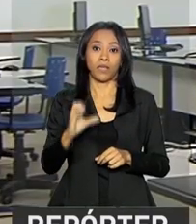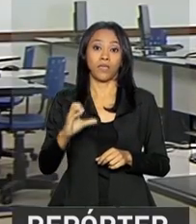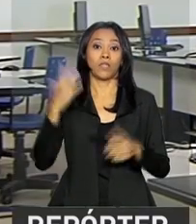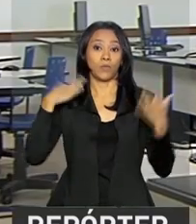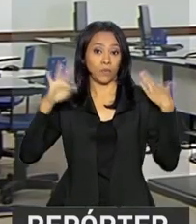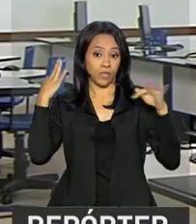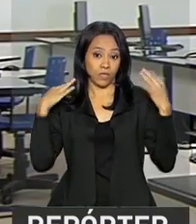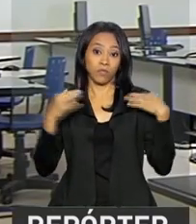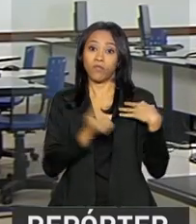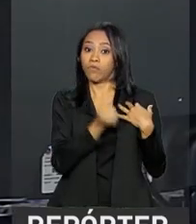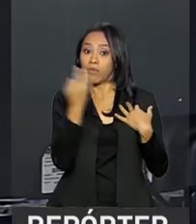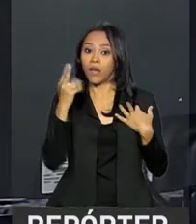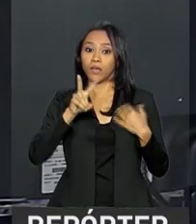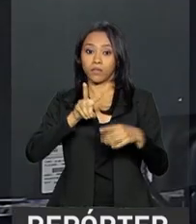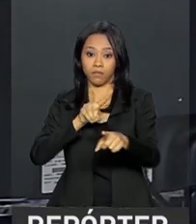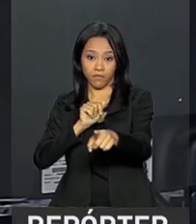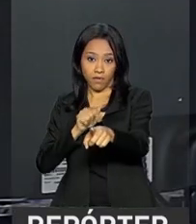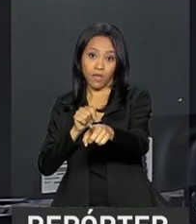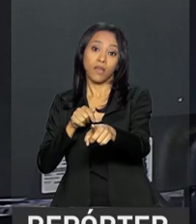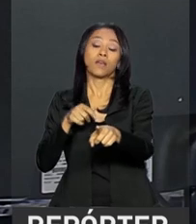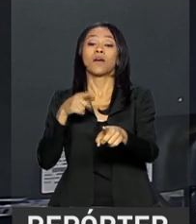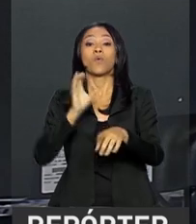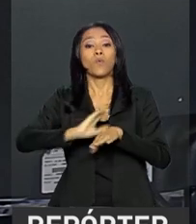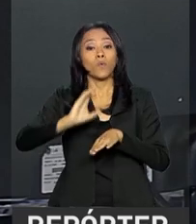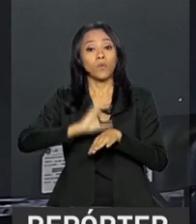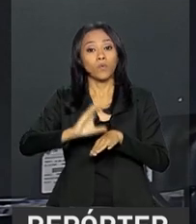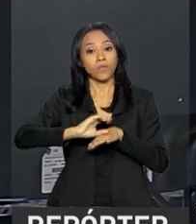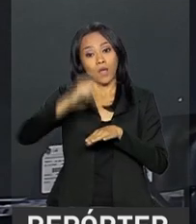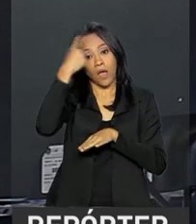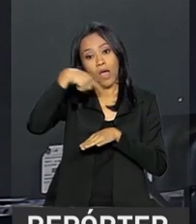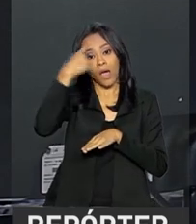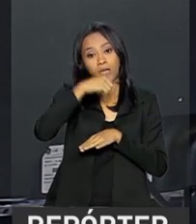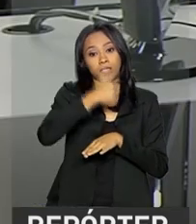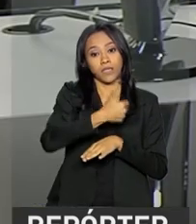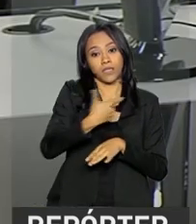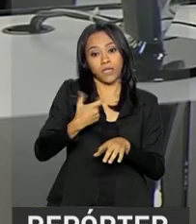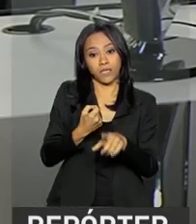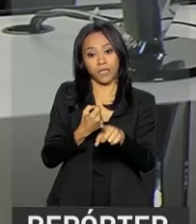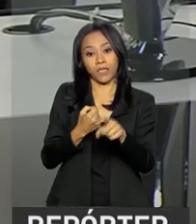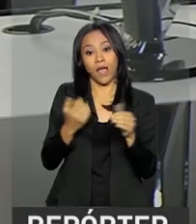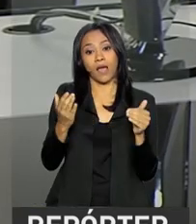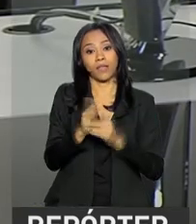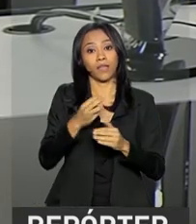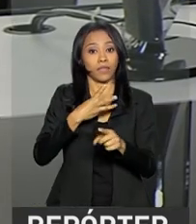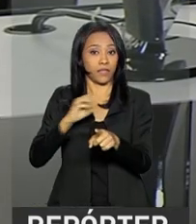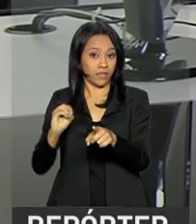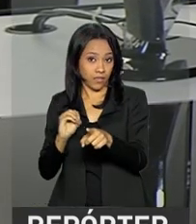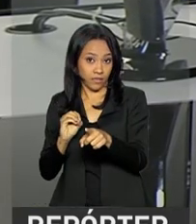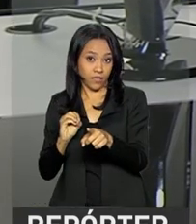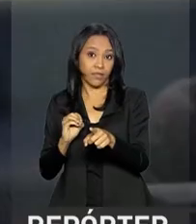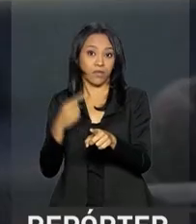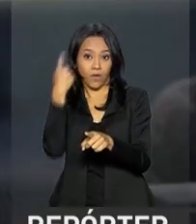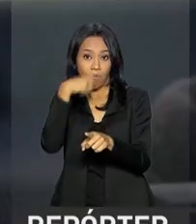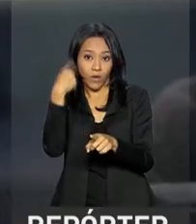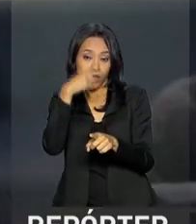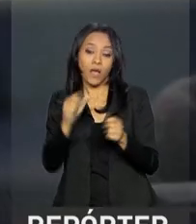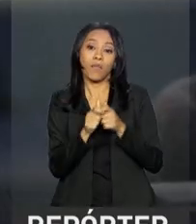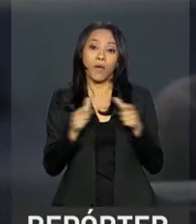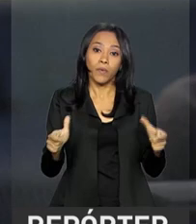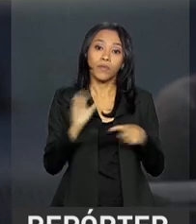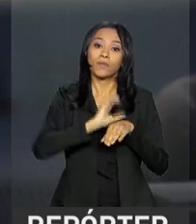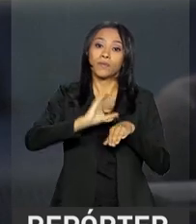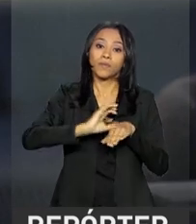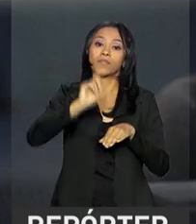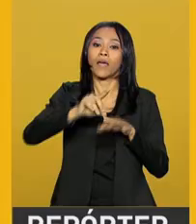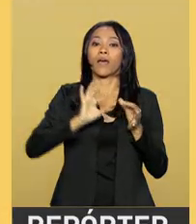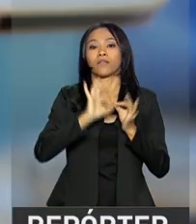Brasil para 24 cursos. A carga horária varia entre 160 e 300 horas. A maioria dos cursos é